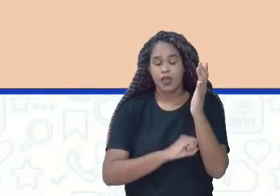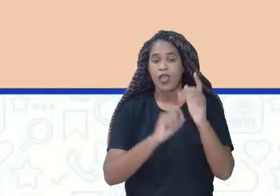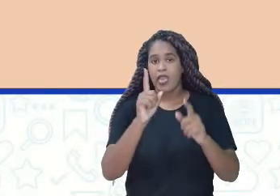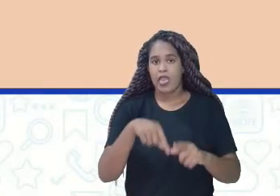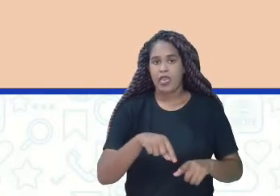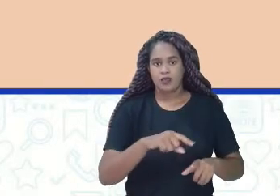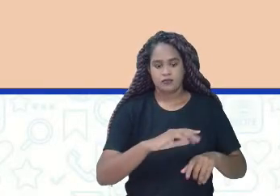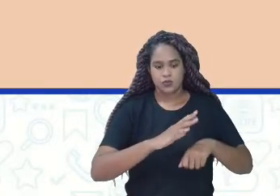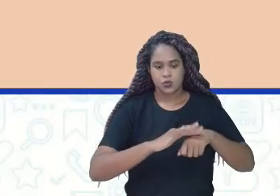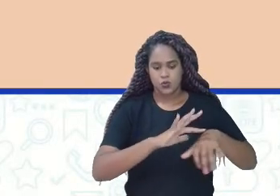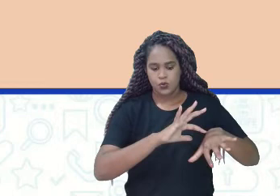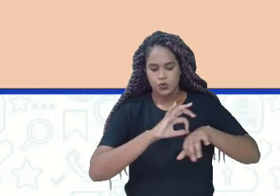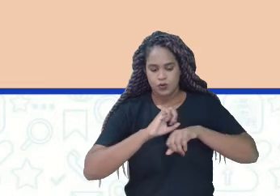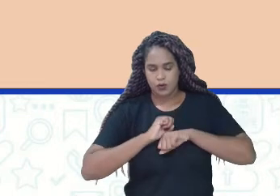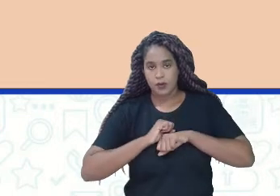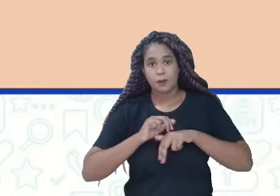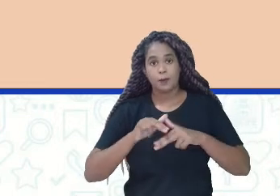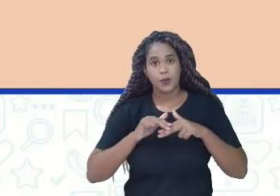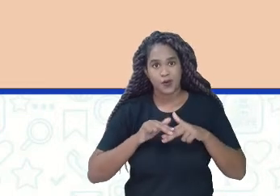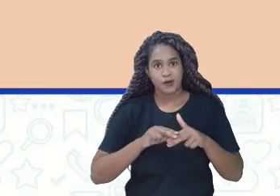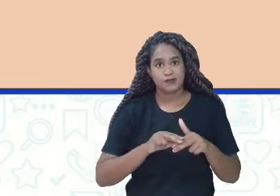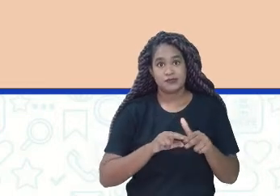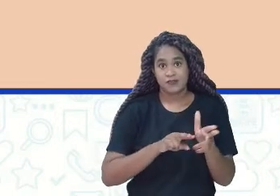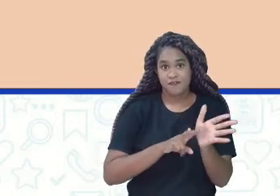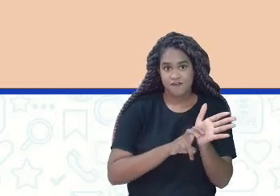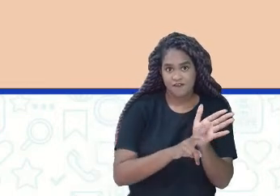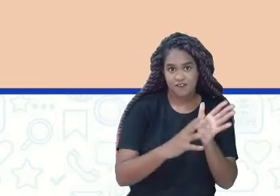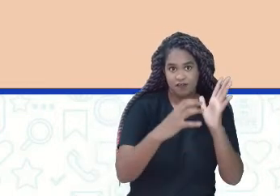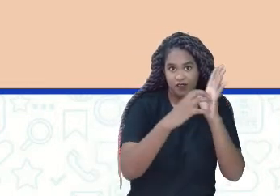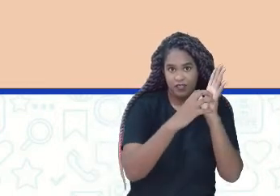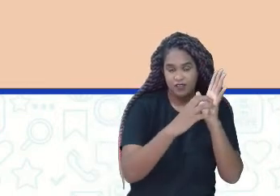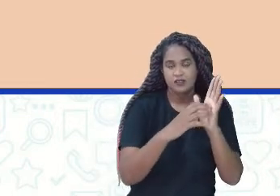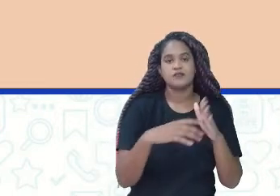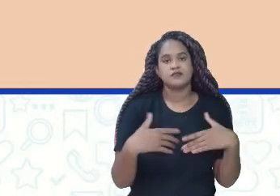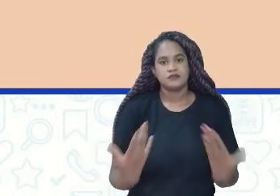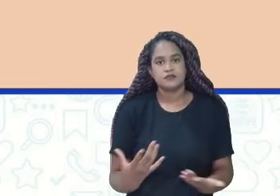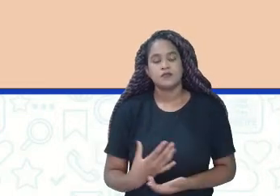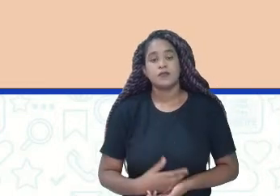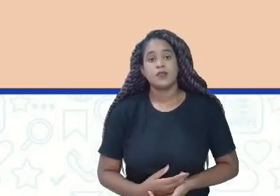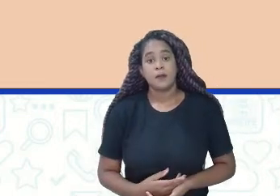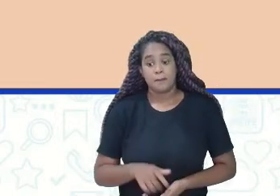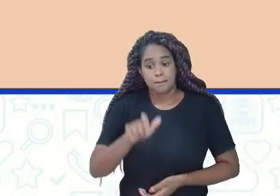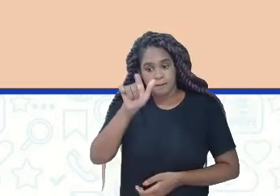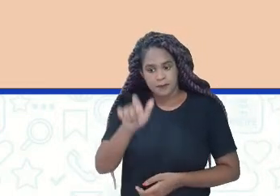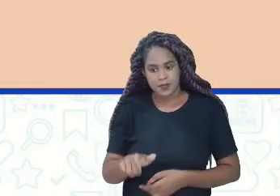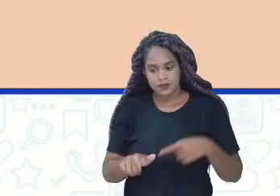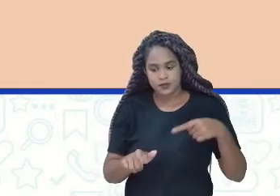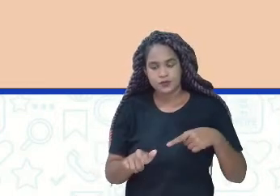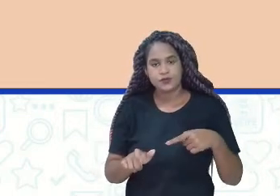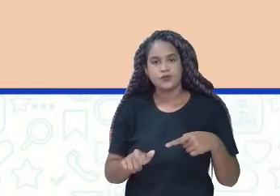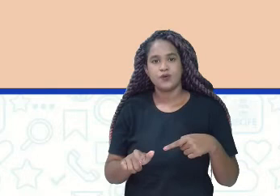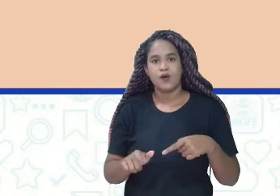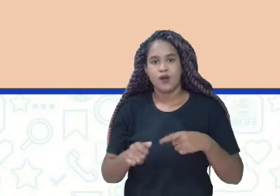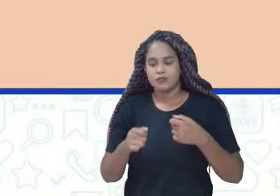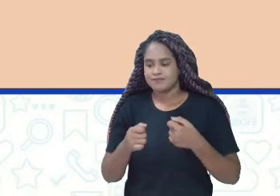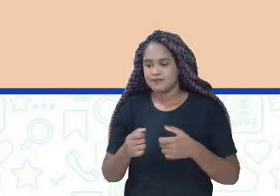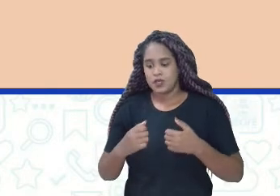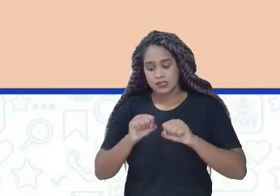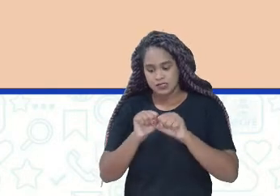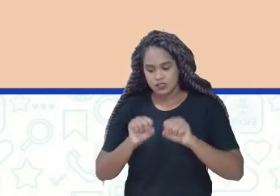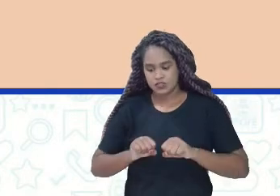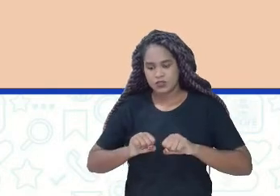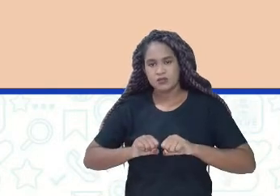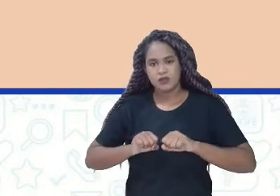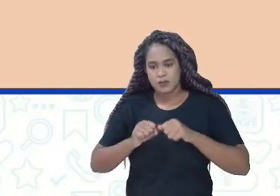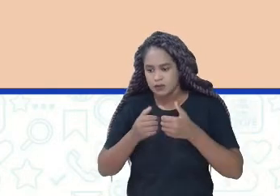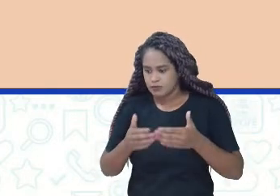infecção causada pelo HIV em que o paciente apresenta infecções oportunistas e neoplasias.